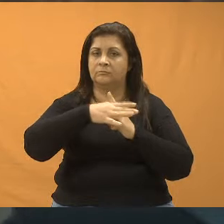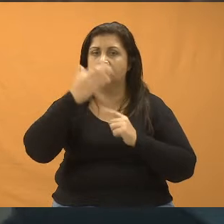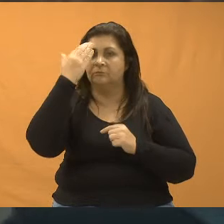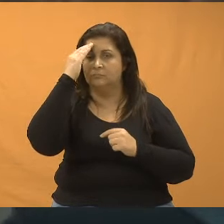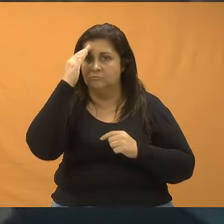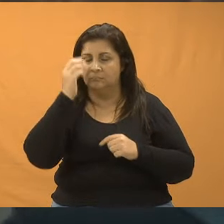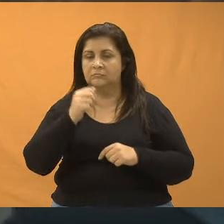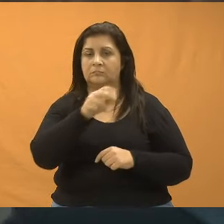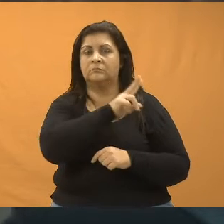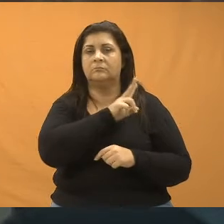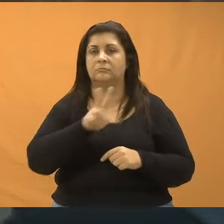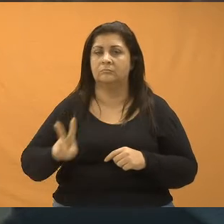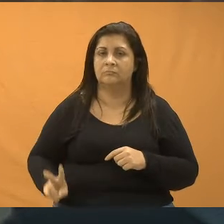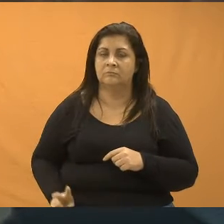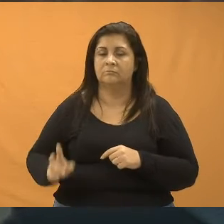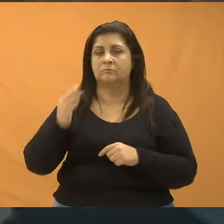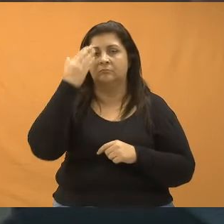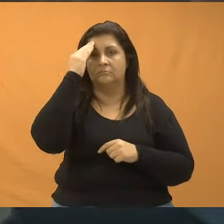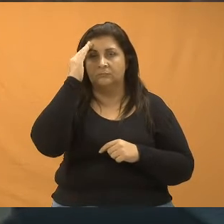legisladores, entendamos